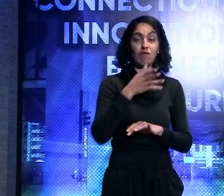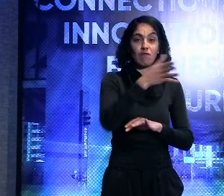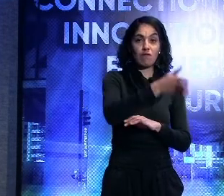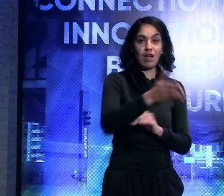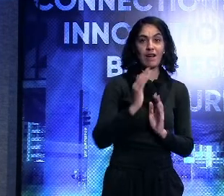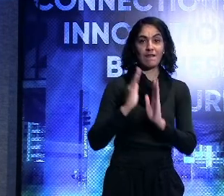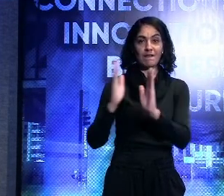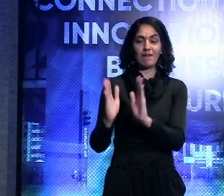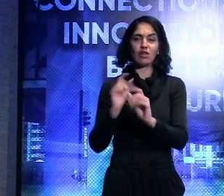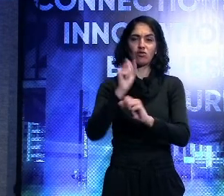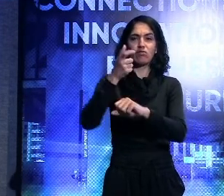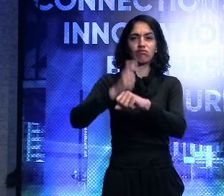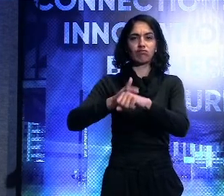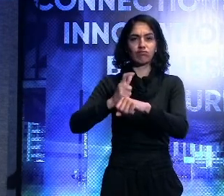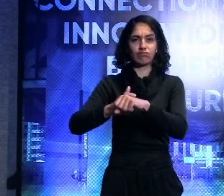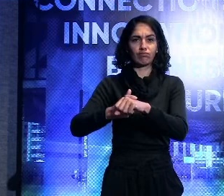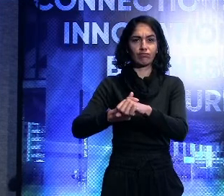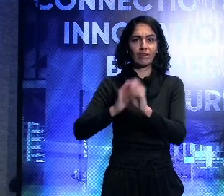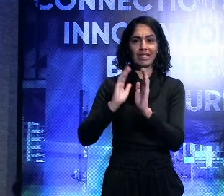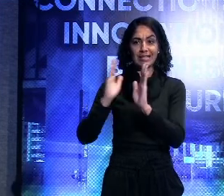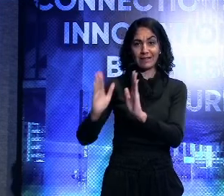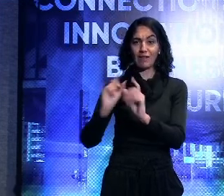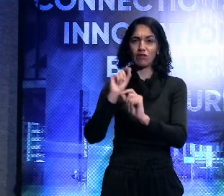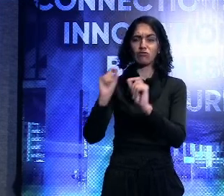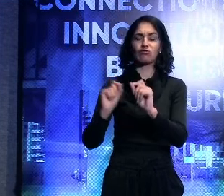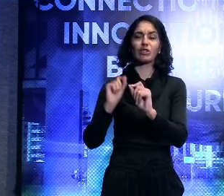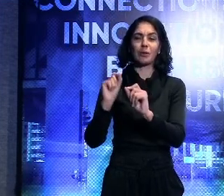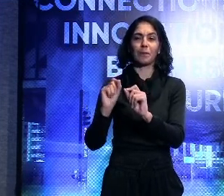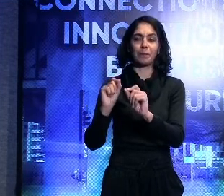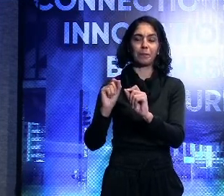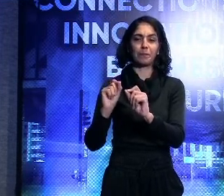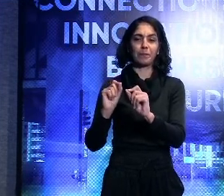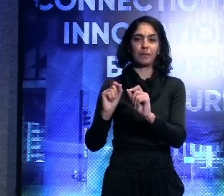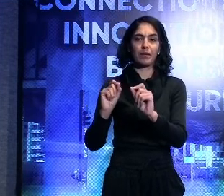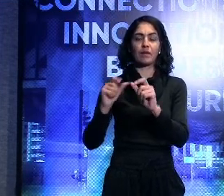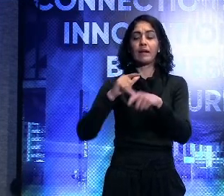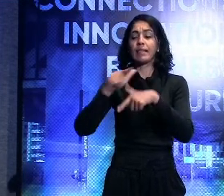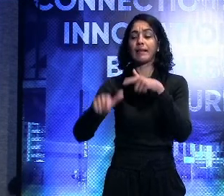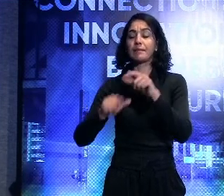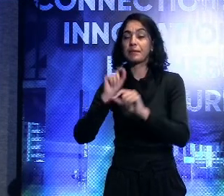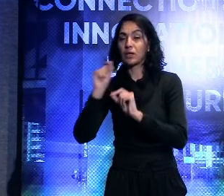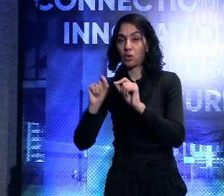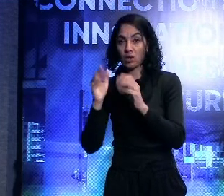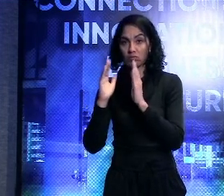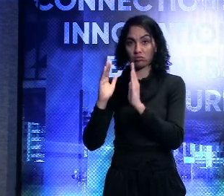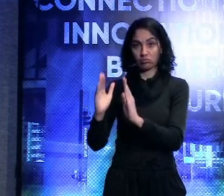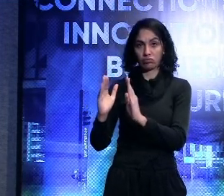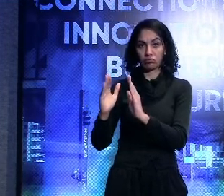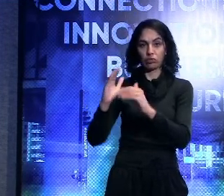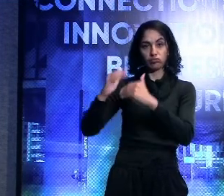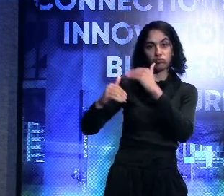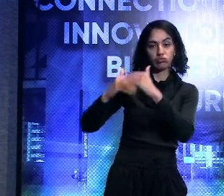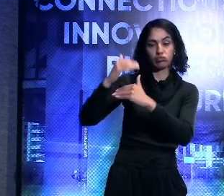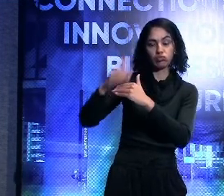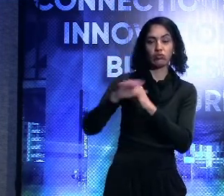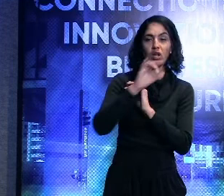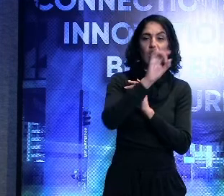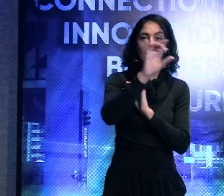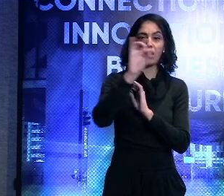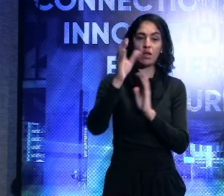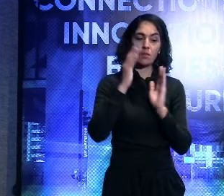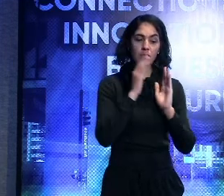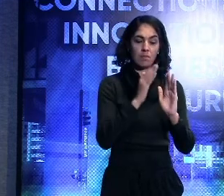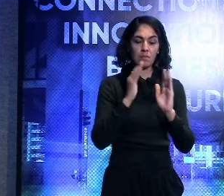consolidação. Nessa fase de consolidação, o que a gente vai trabalhar? Vamos desenvolver cada uma dessas